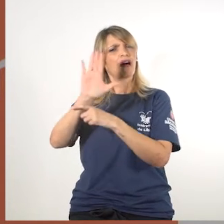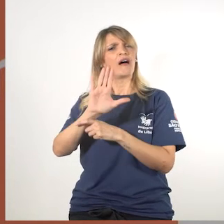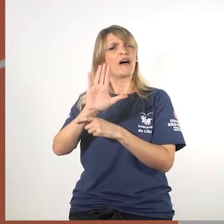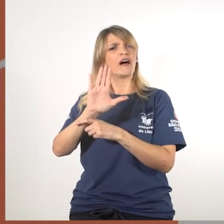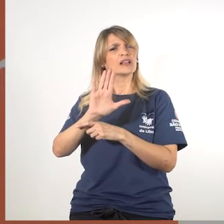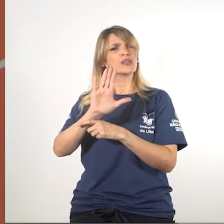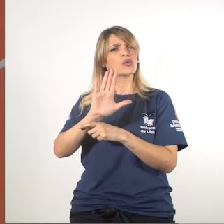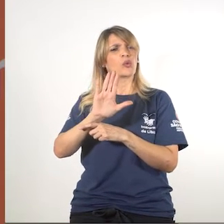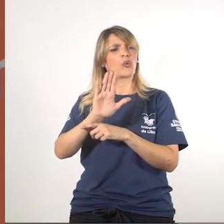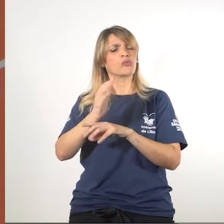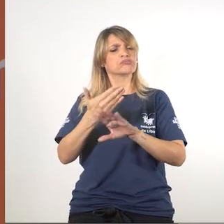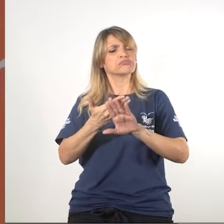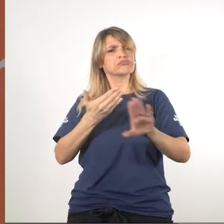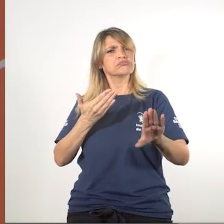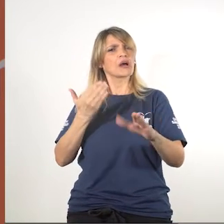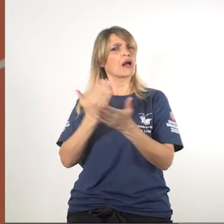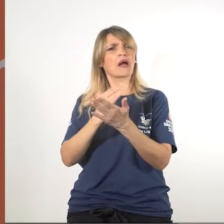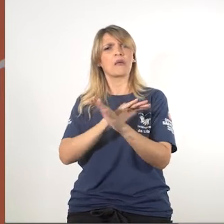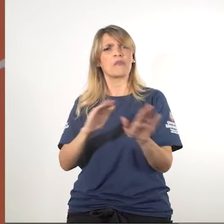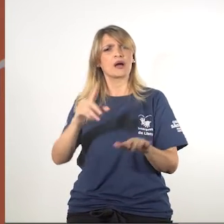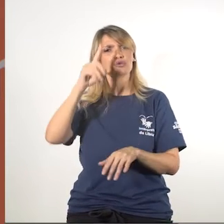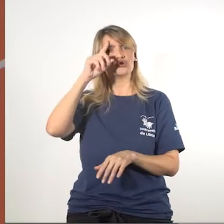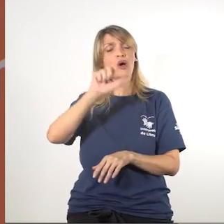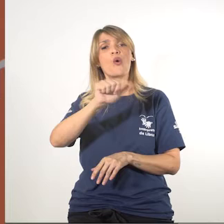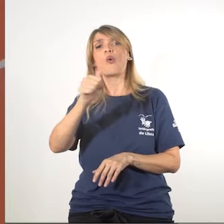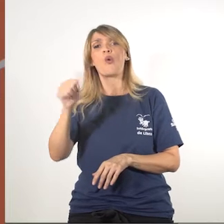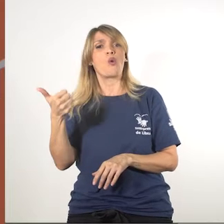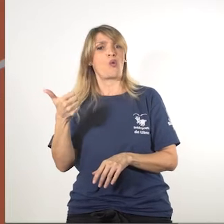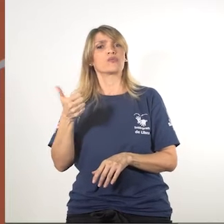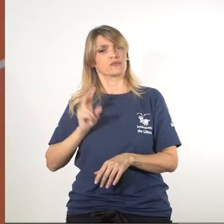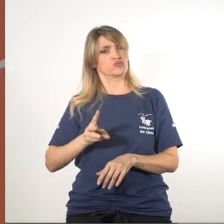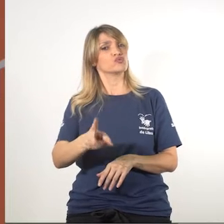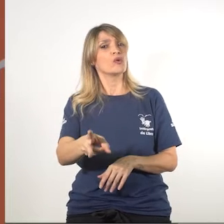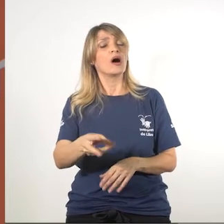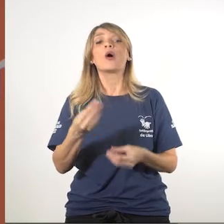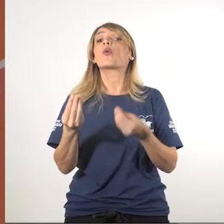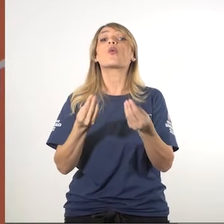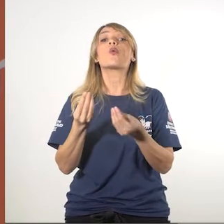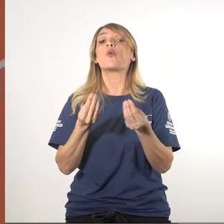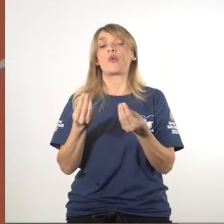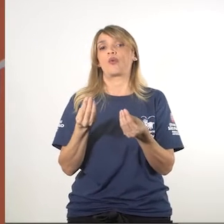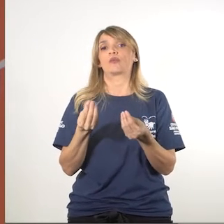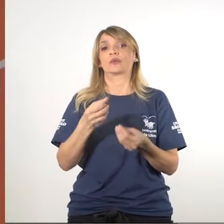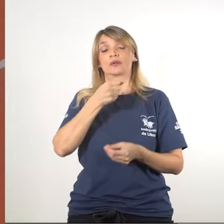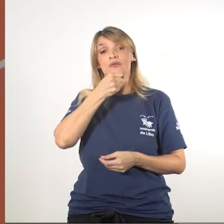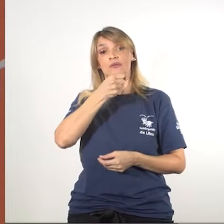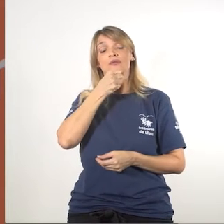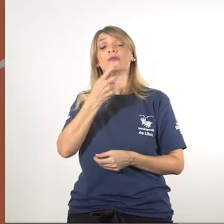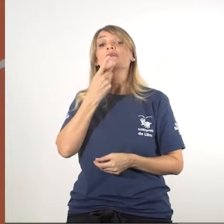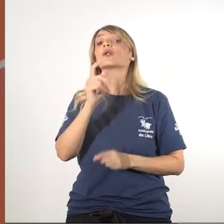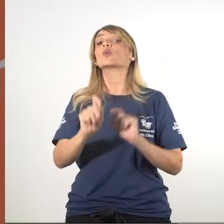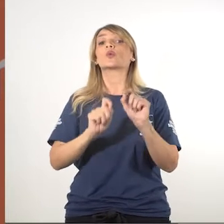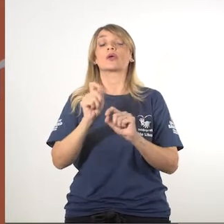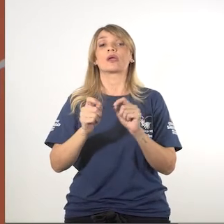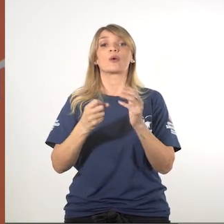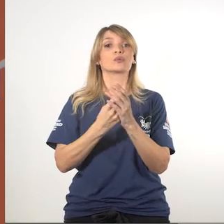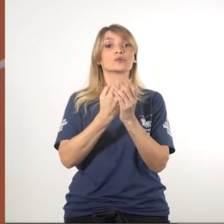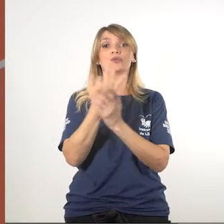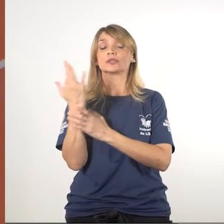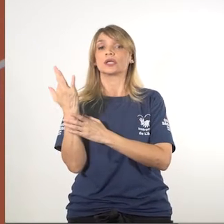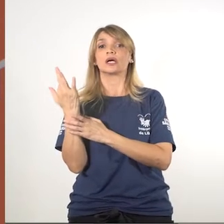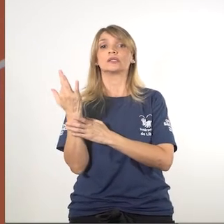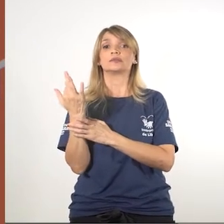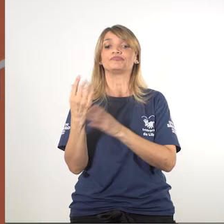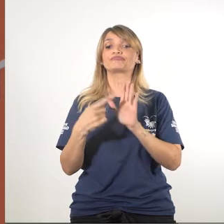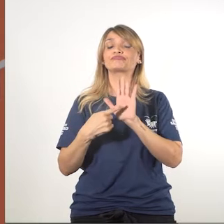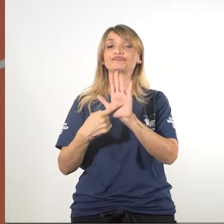dia 11? Qual a avaliação da medida até o momento? E a jornalista afirma que os números divulgados diariamente